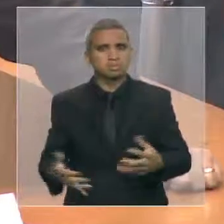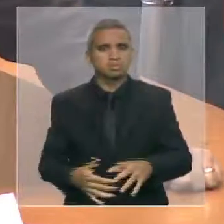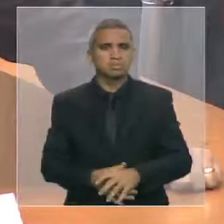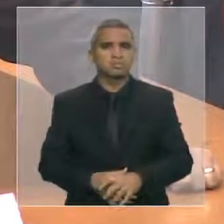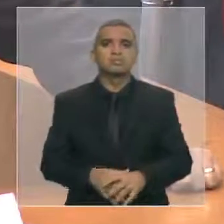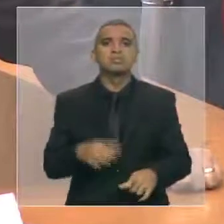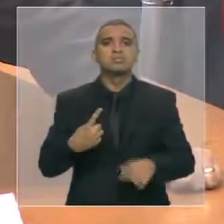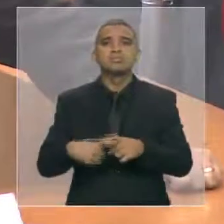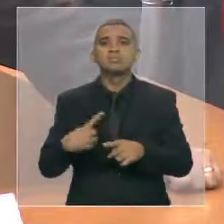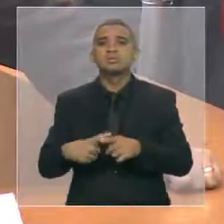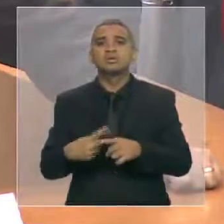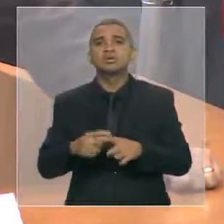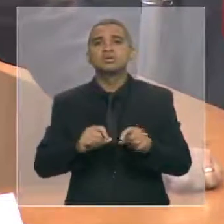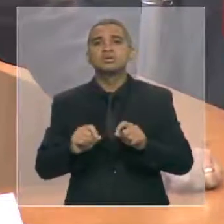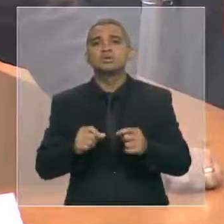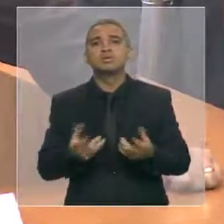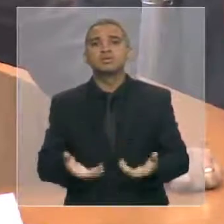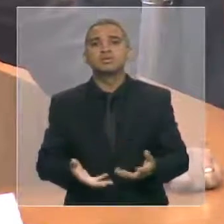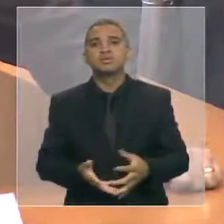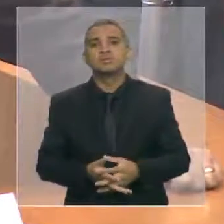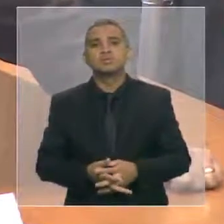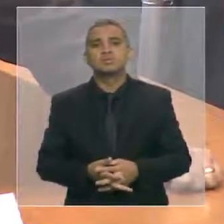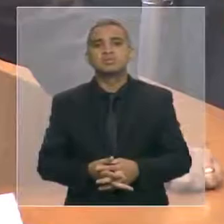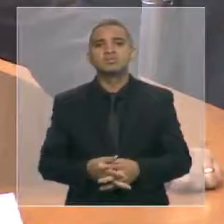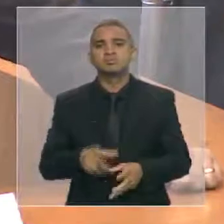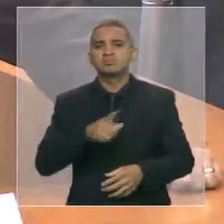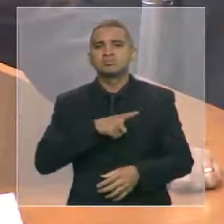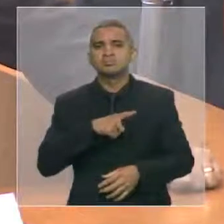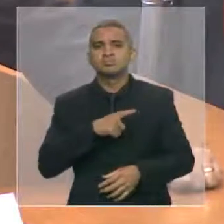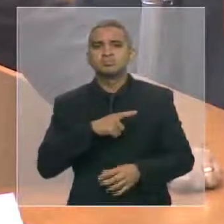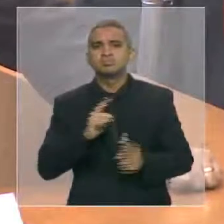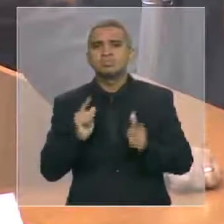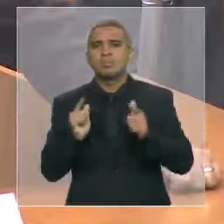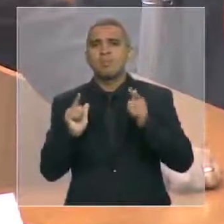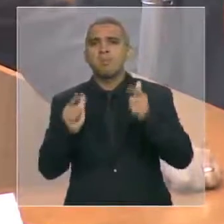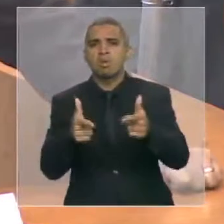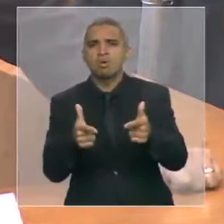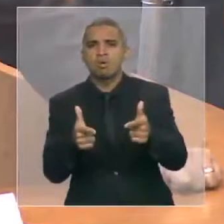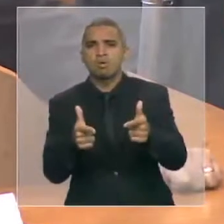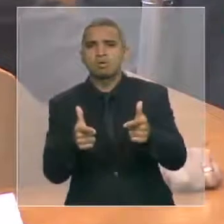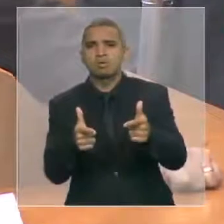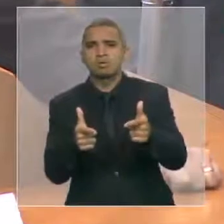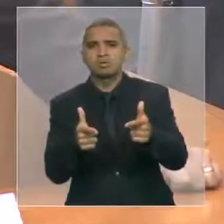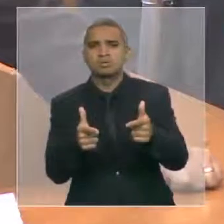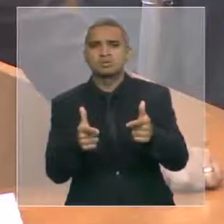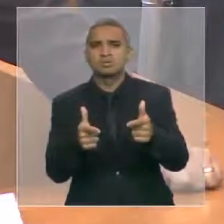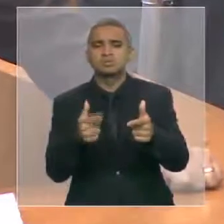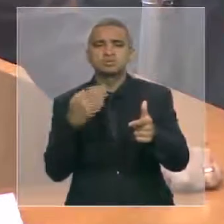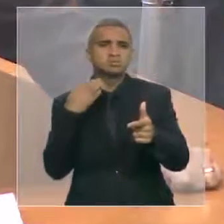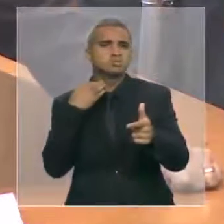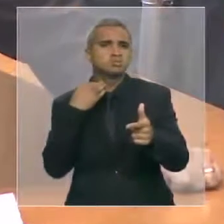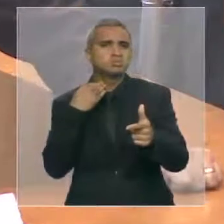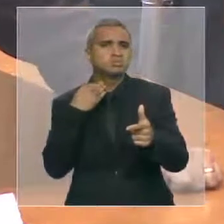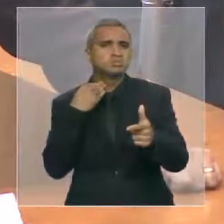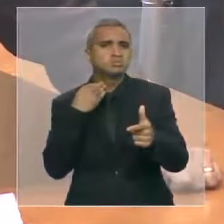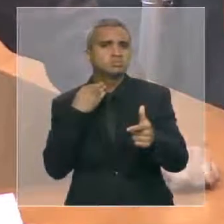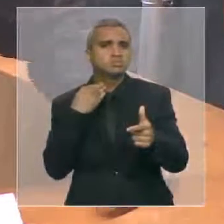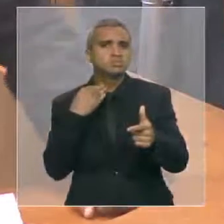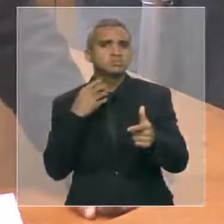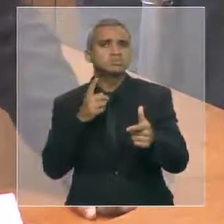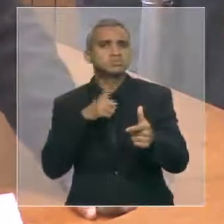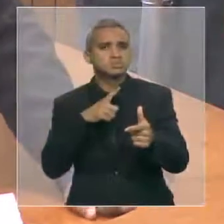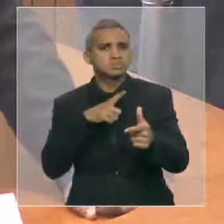a modalidade do tipo de crime contra os bancos tem